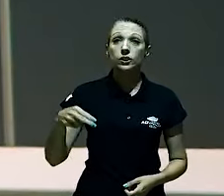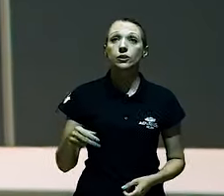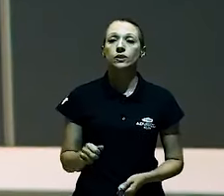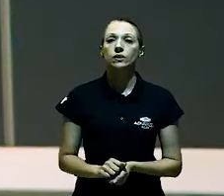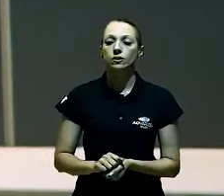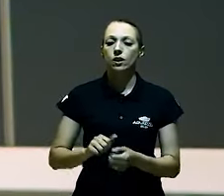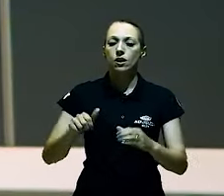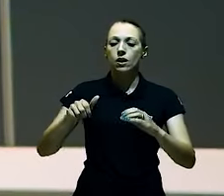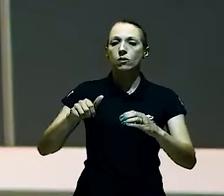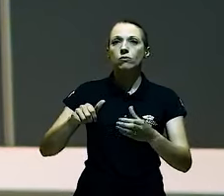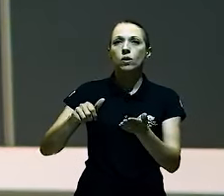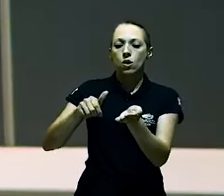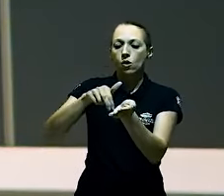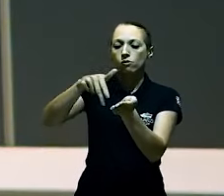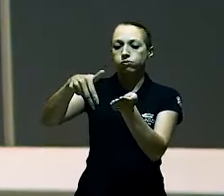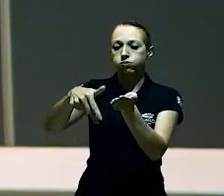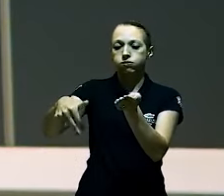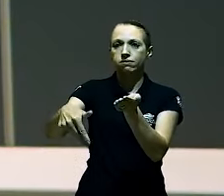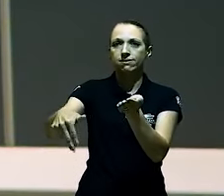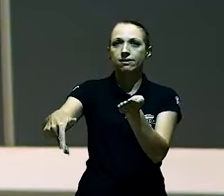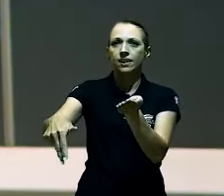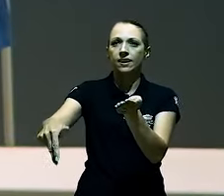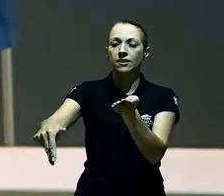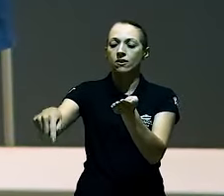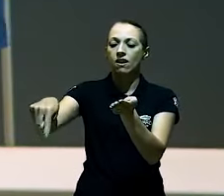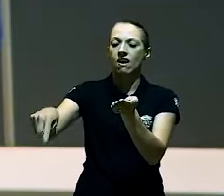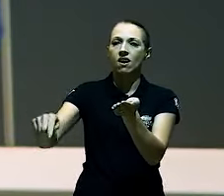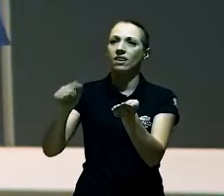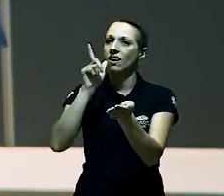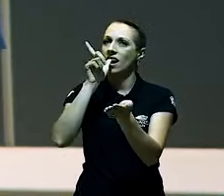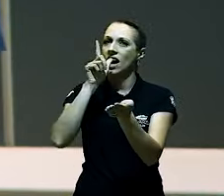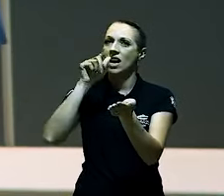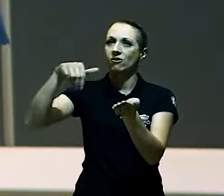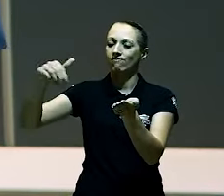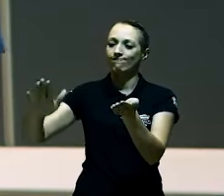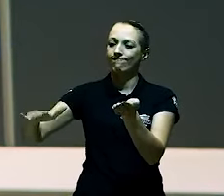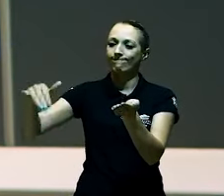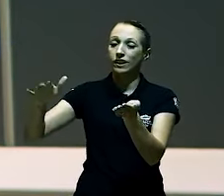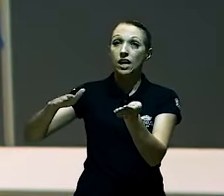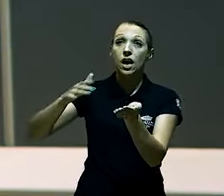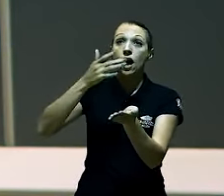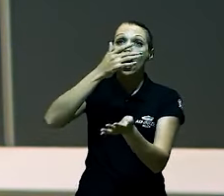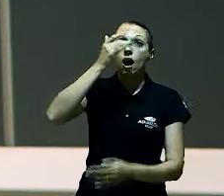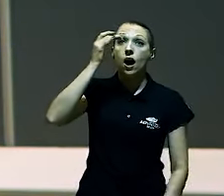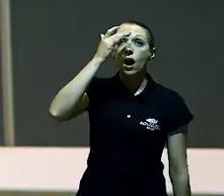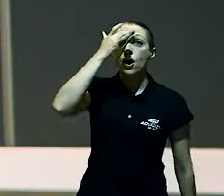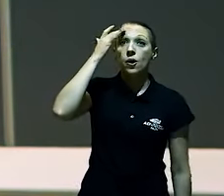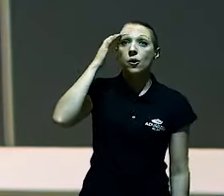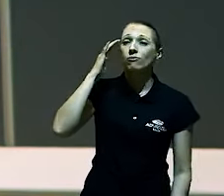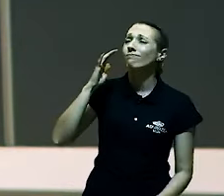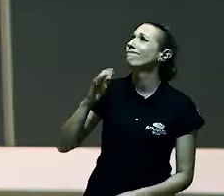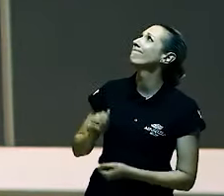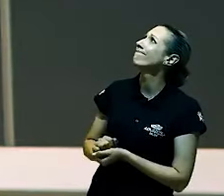vendo aqueles marinheiros convertidos a Deus, orando e dizendo: Senhor Deus, não nos culpe por isso. E quando lançaram Jonas ao